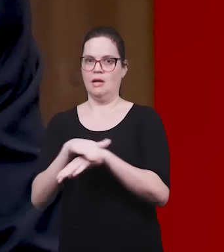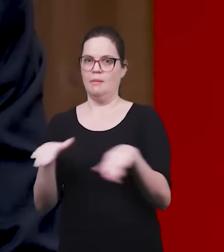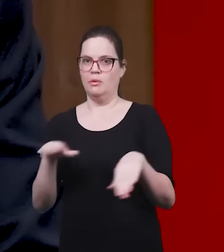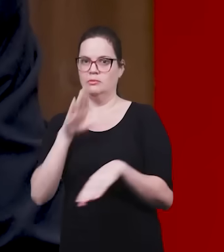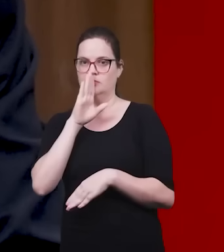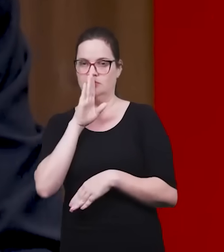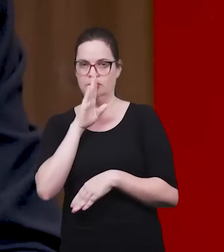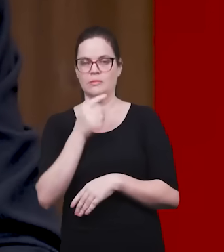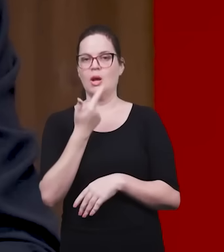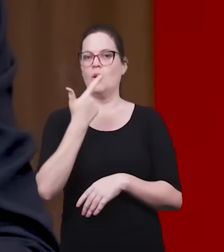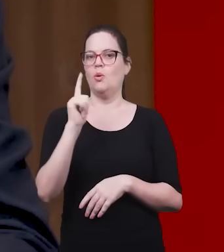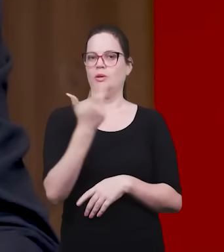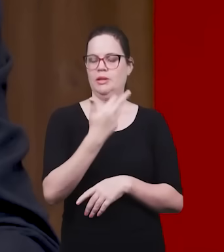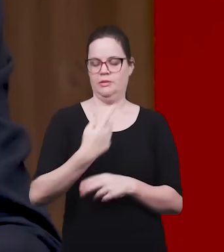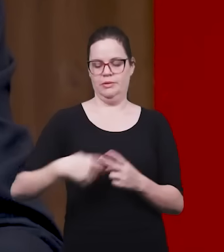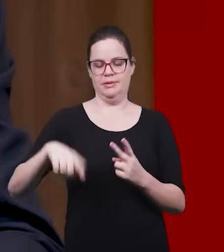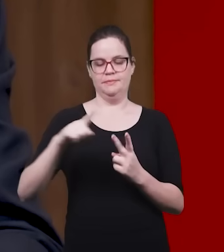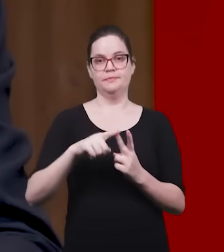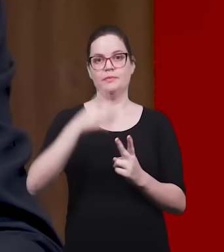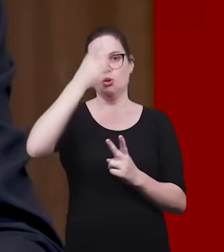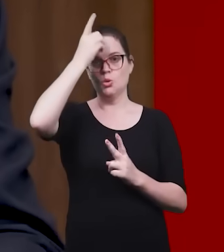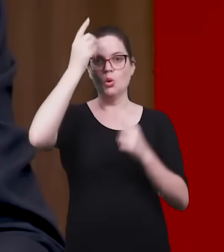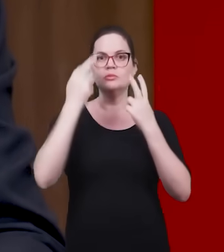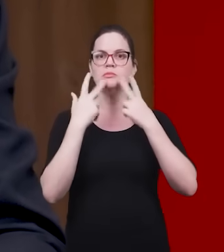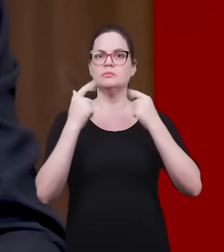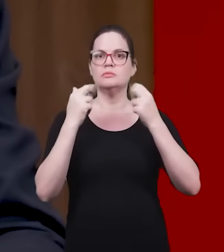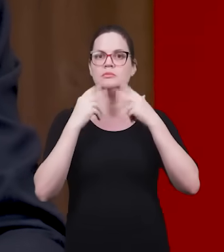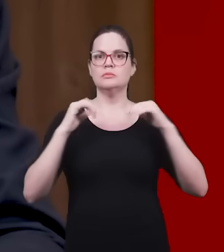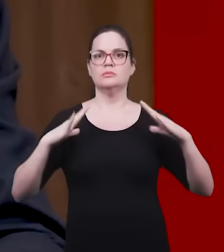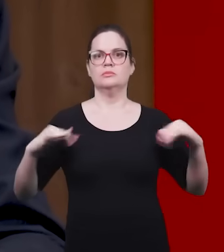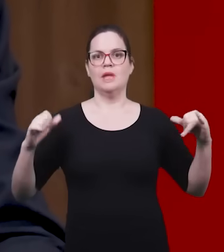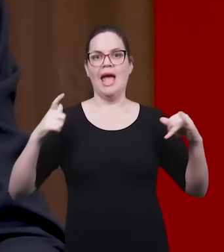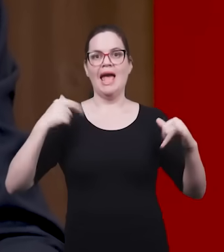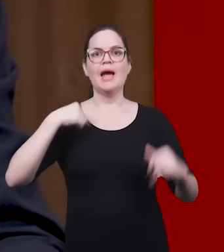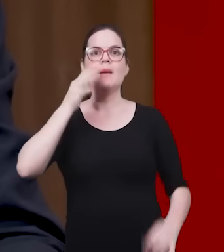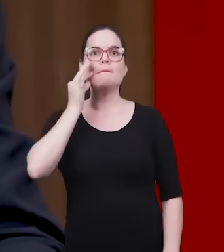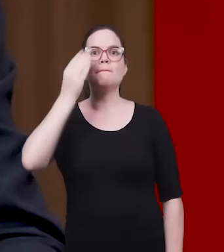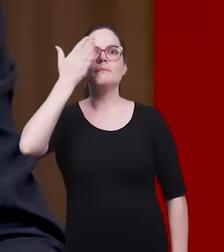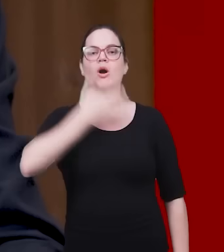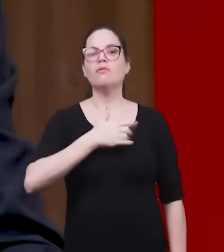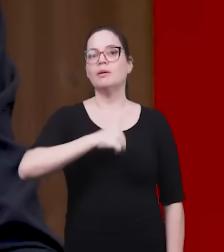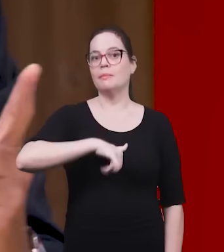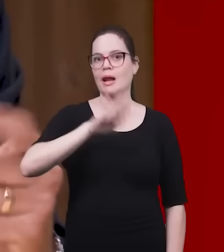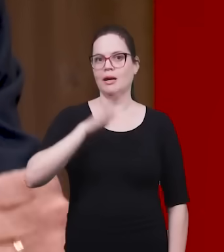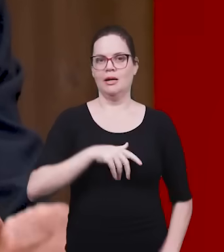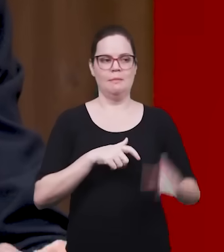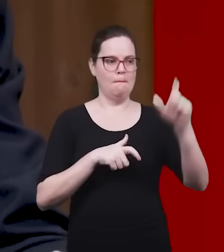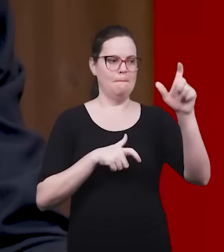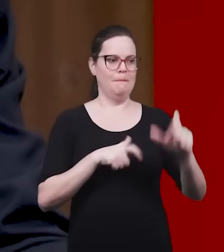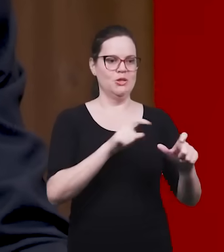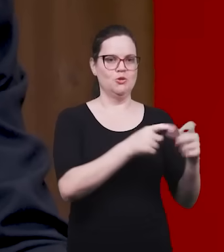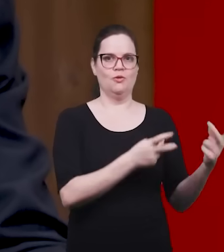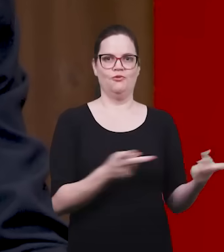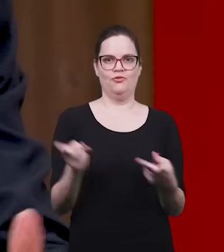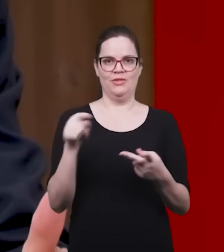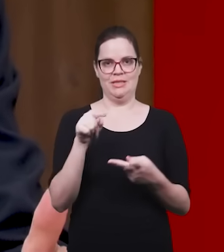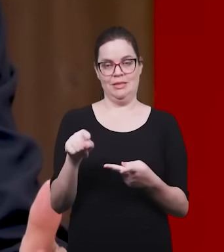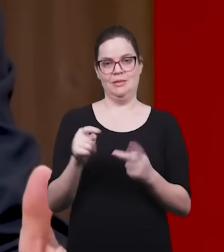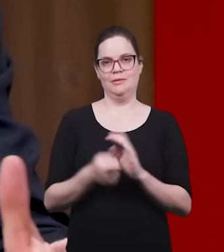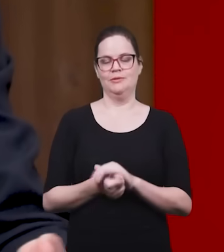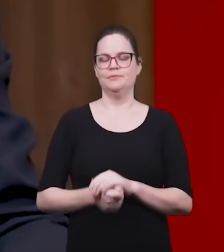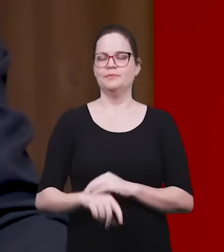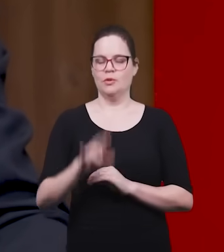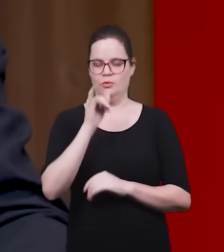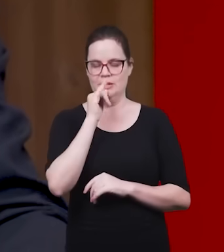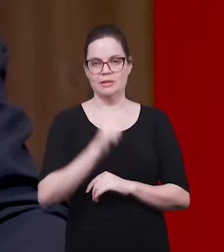relação ao dom de línguas é que o dom de línguas é um sinal para o visitante. Então, até uma experiência prática, tem